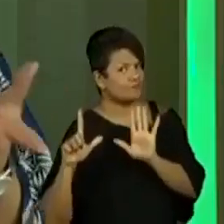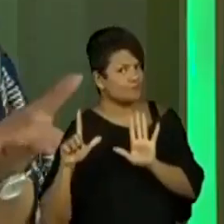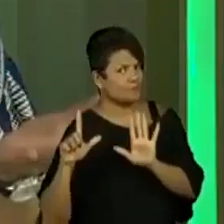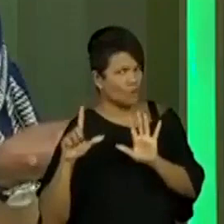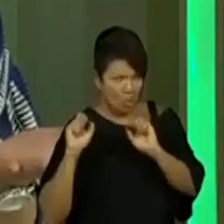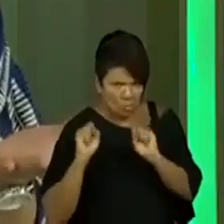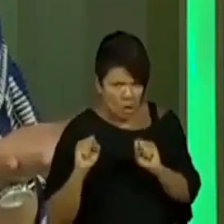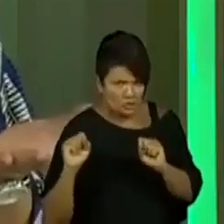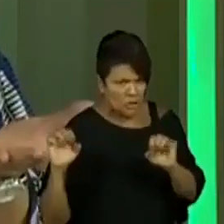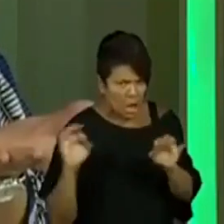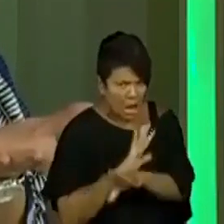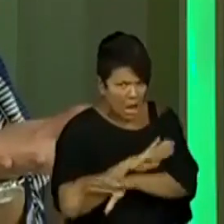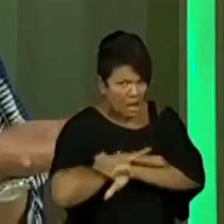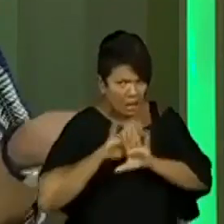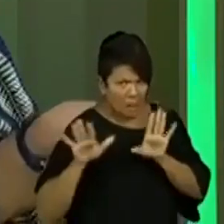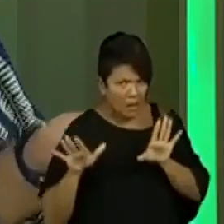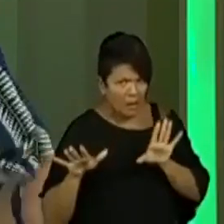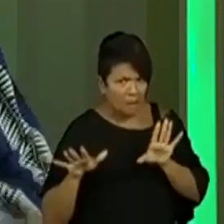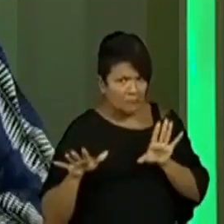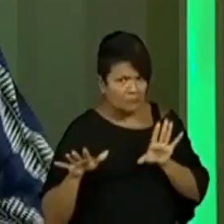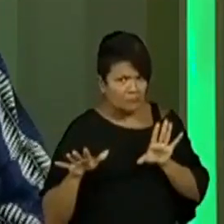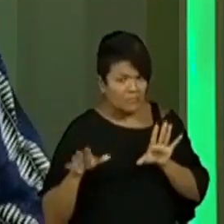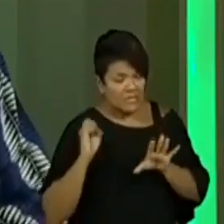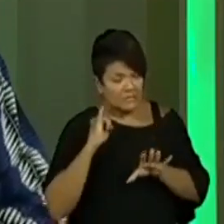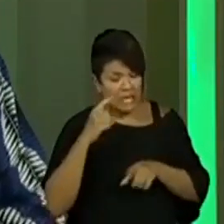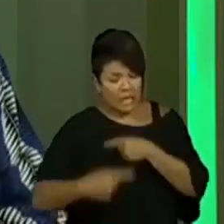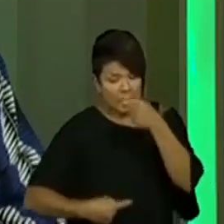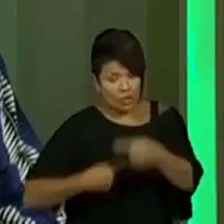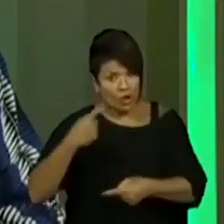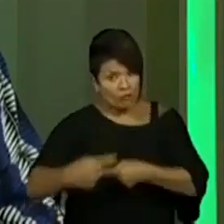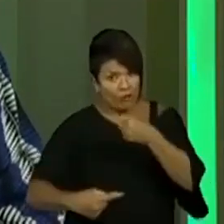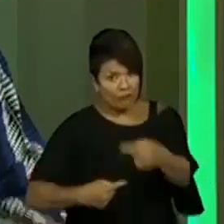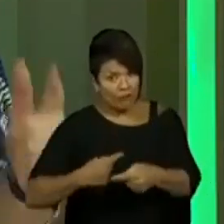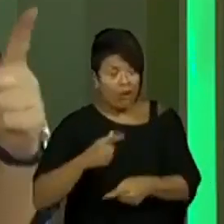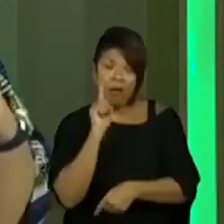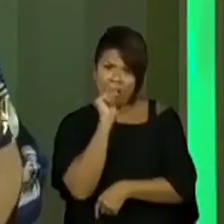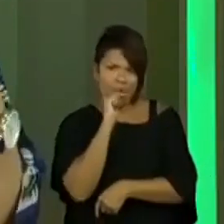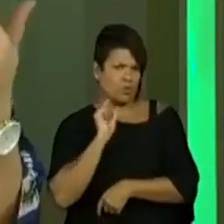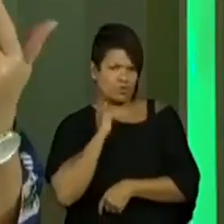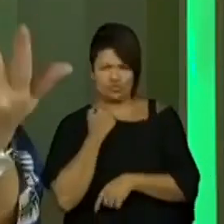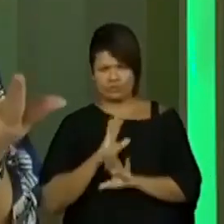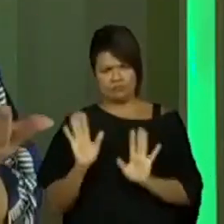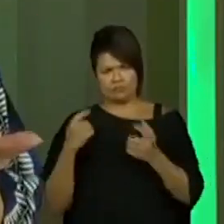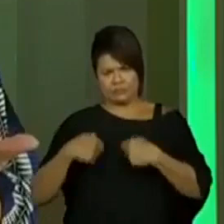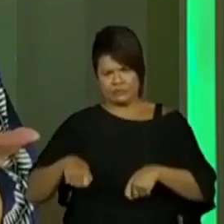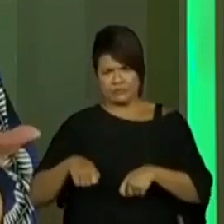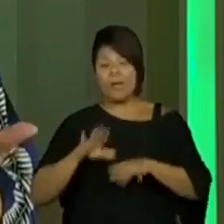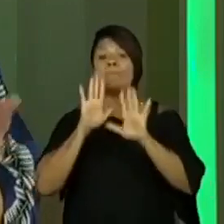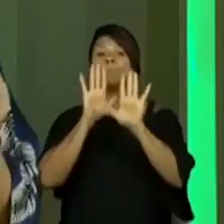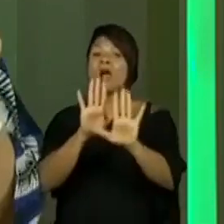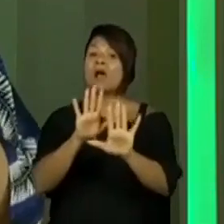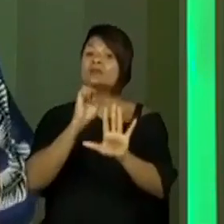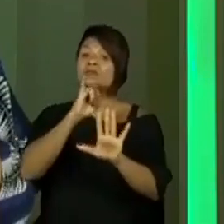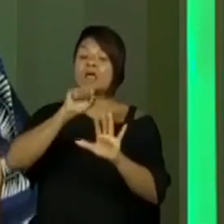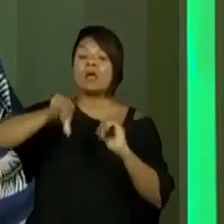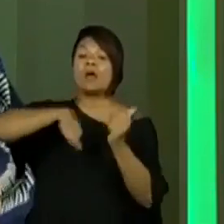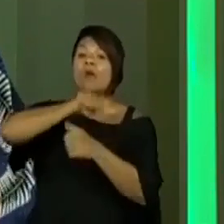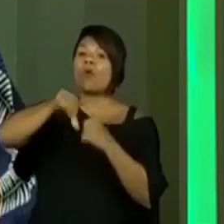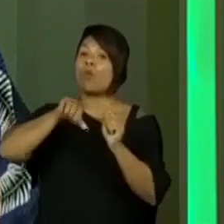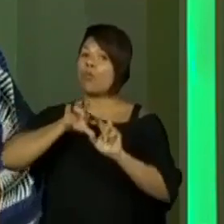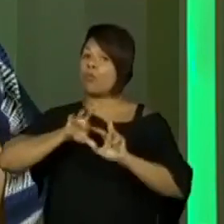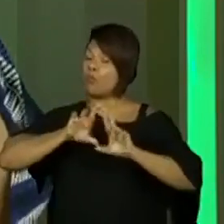água suja, nós não precisamos, né? Agora, se eu mudar a pergunta e disser